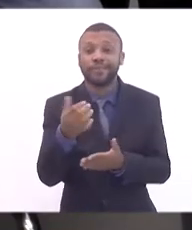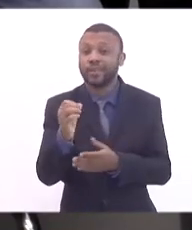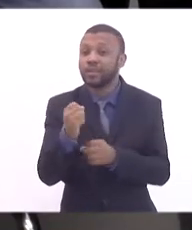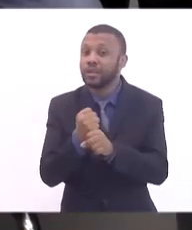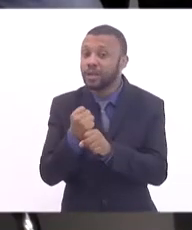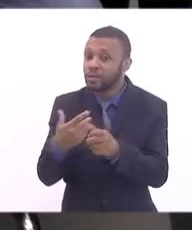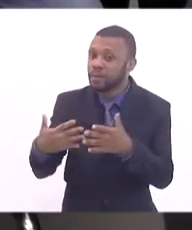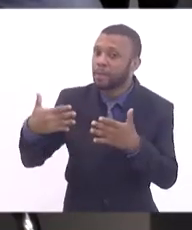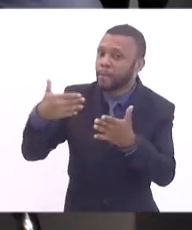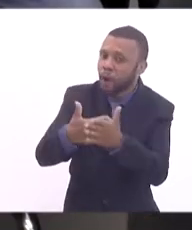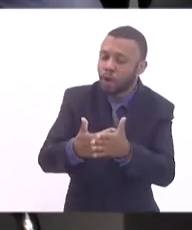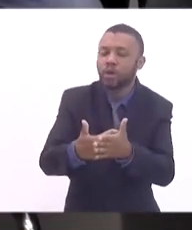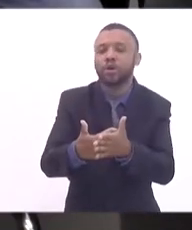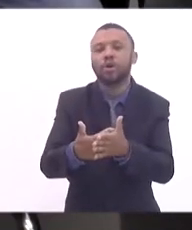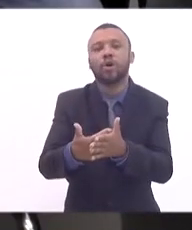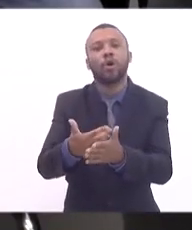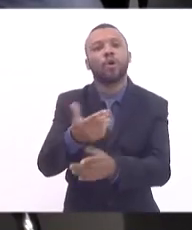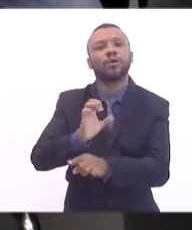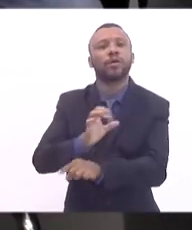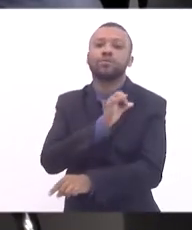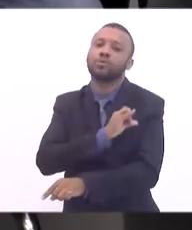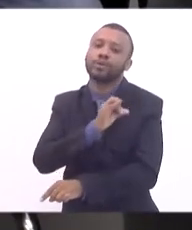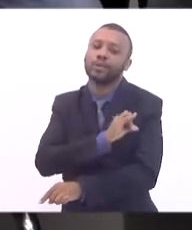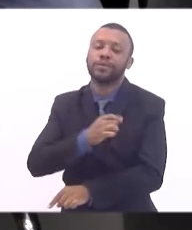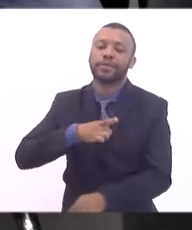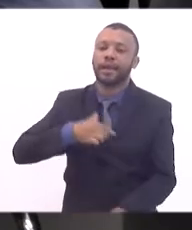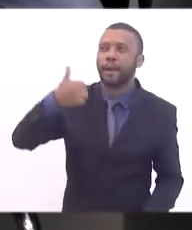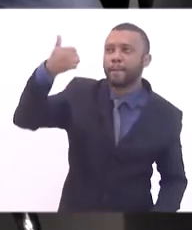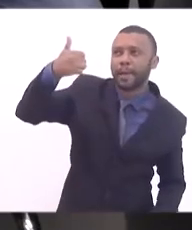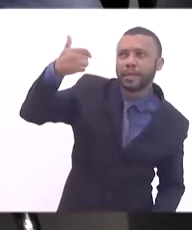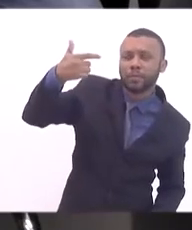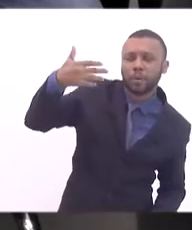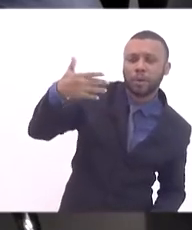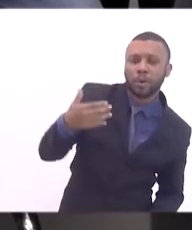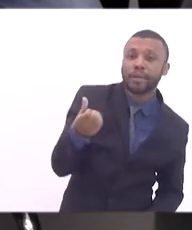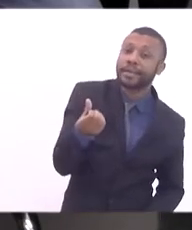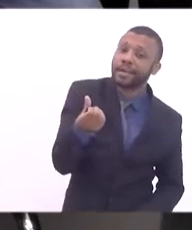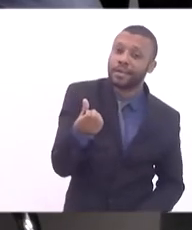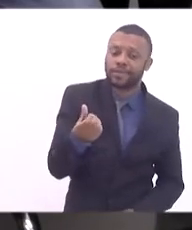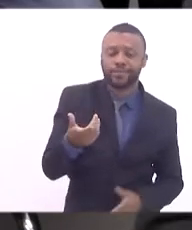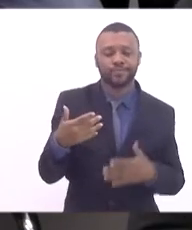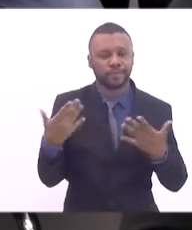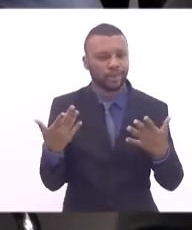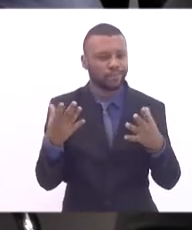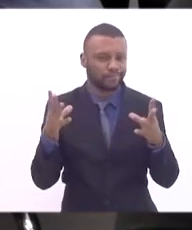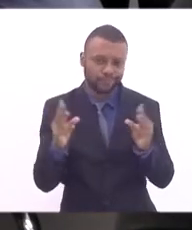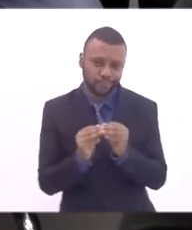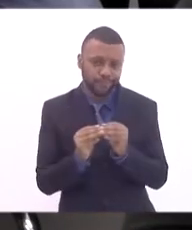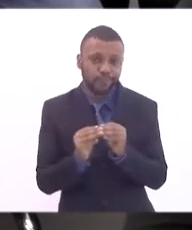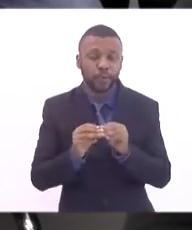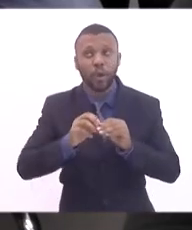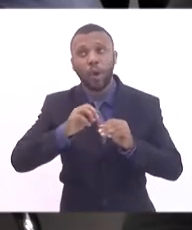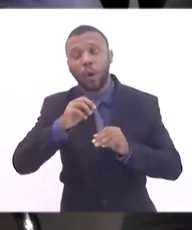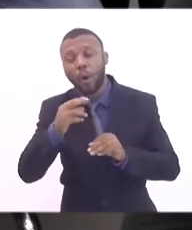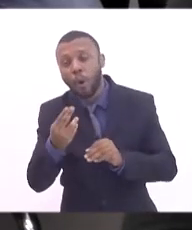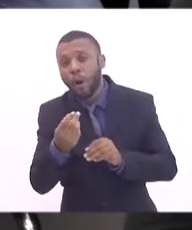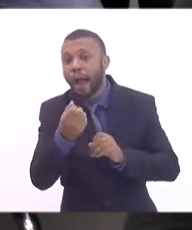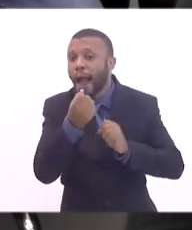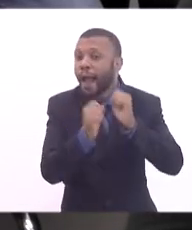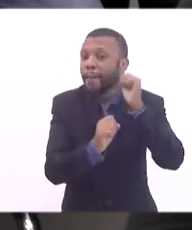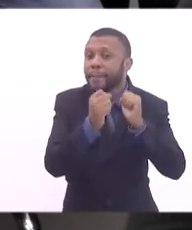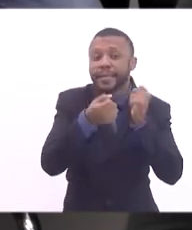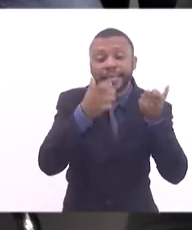ocupa a sexta posição então ou empresas foram embora ou empresas fecharam ou novas